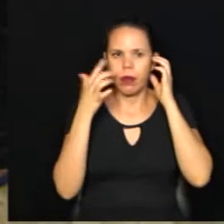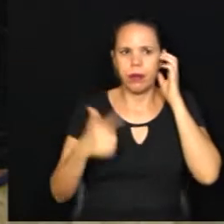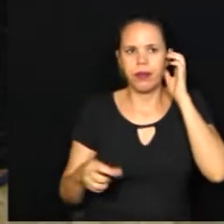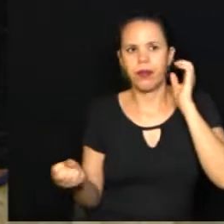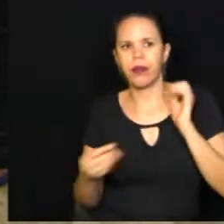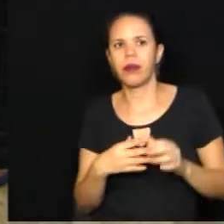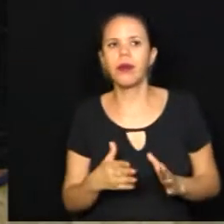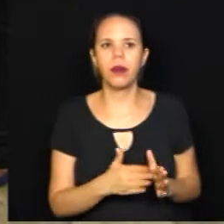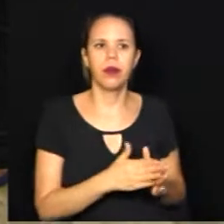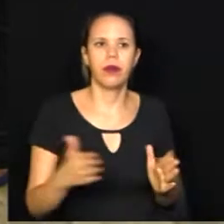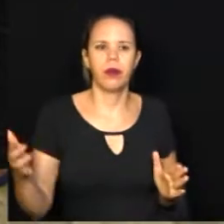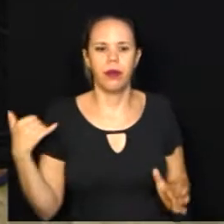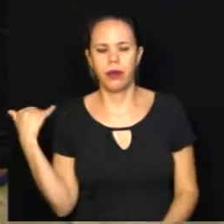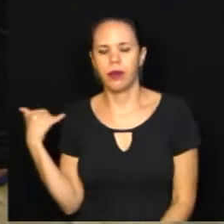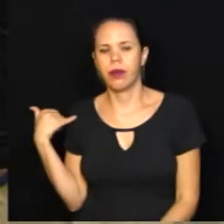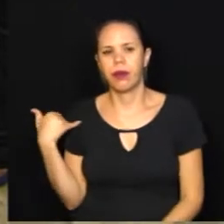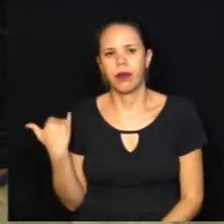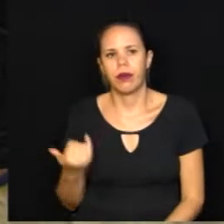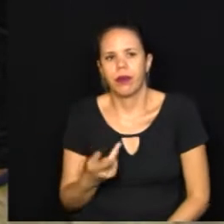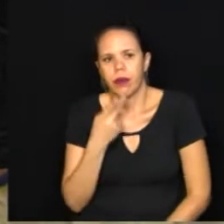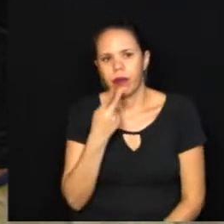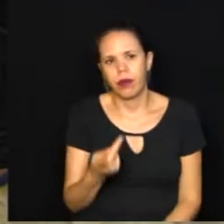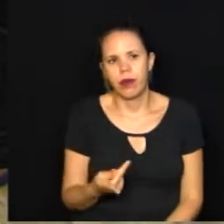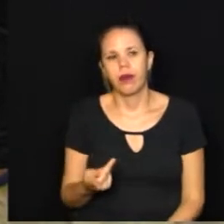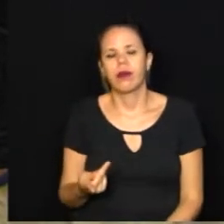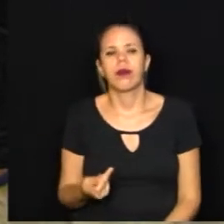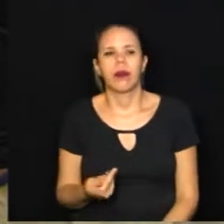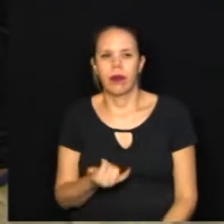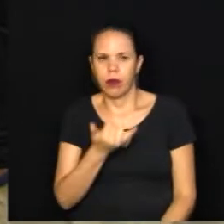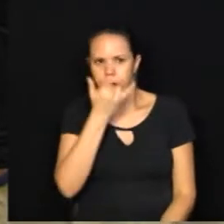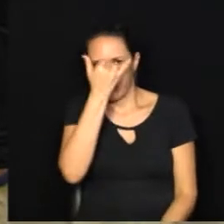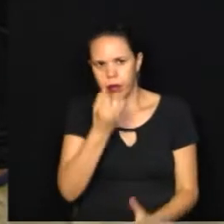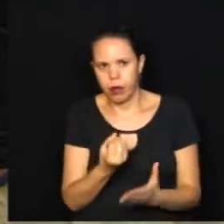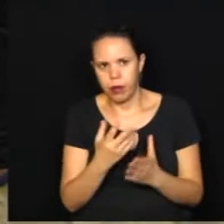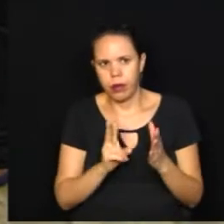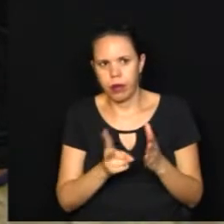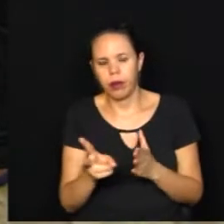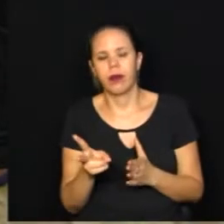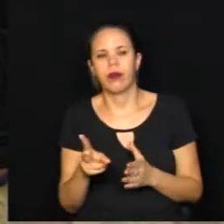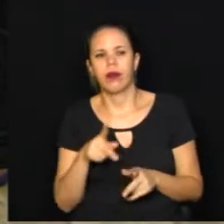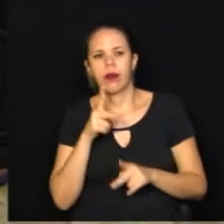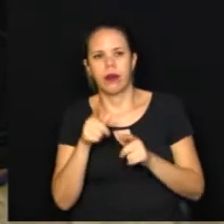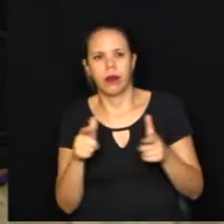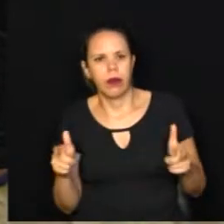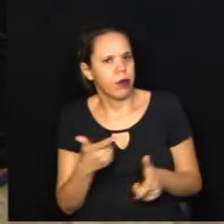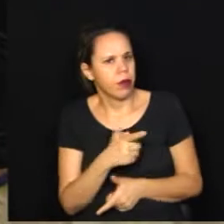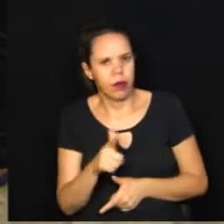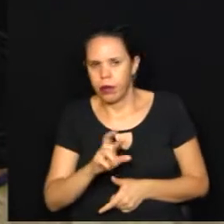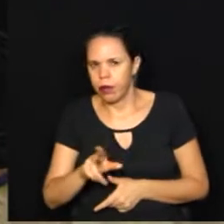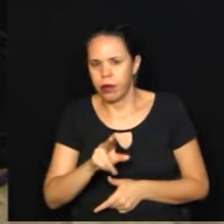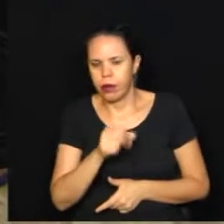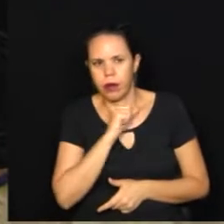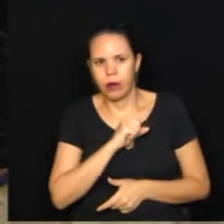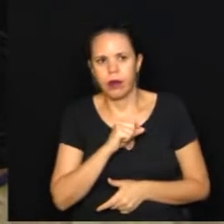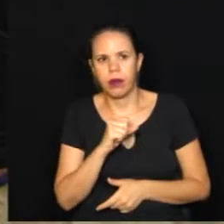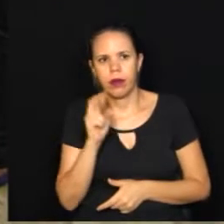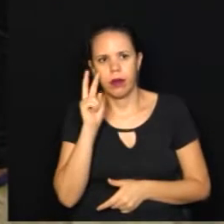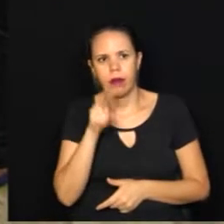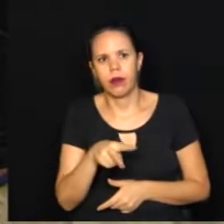para a faixa etária, mostrando que a letalidade ela continua na população que não é idosa. Então, olha